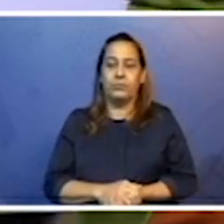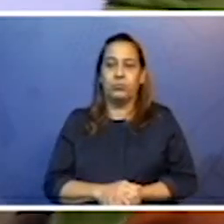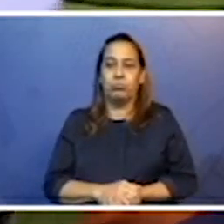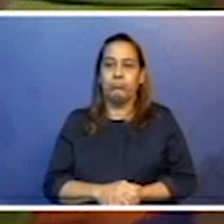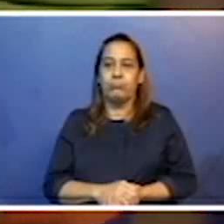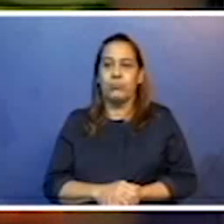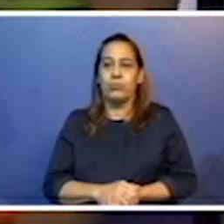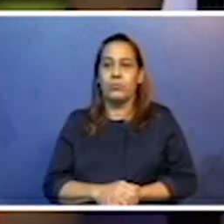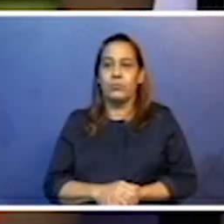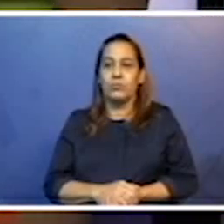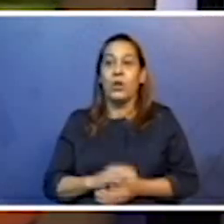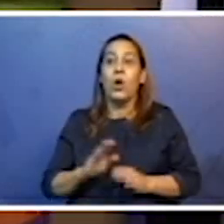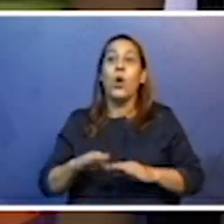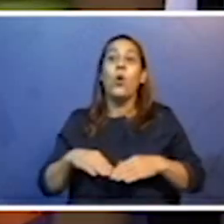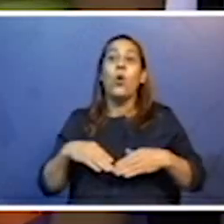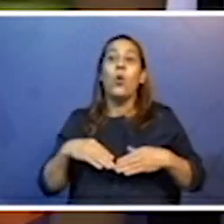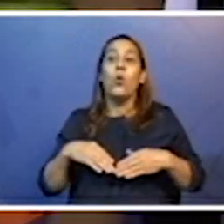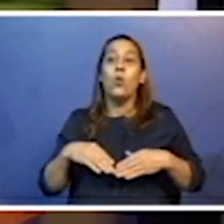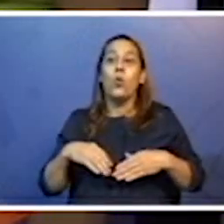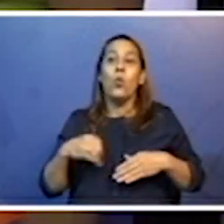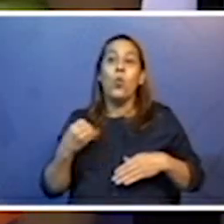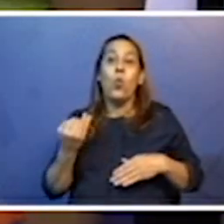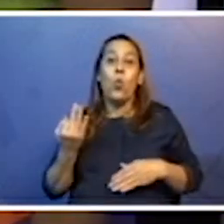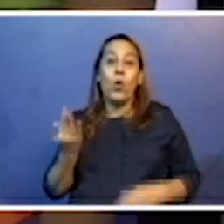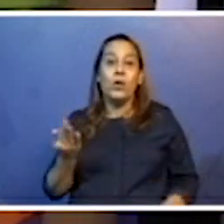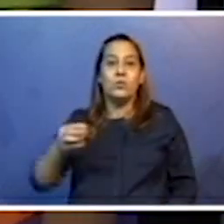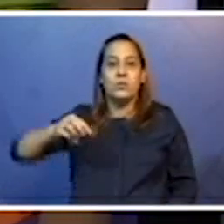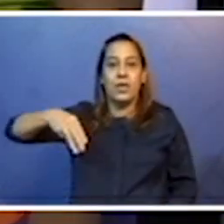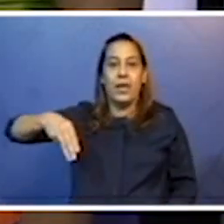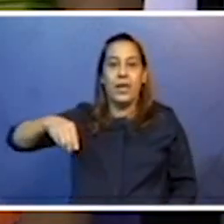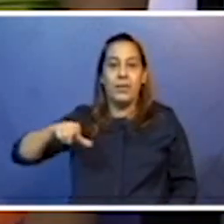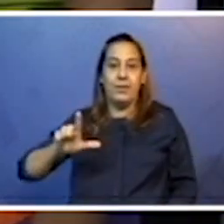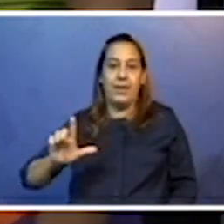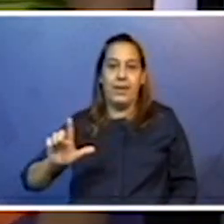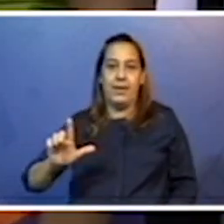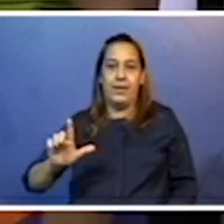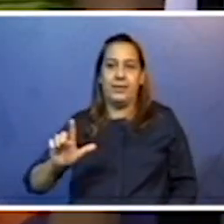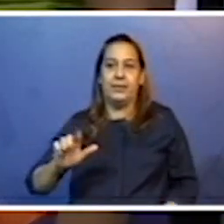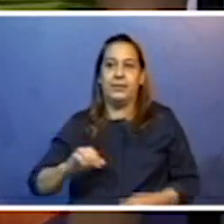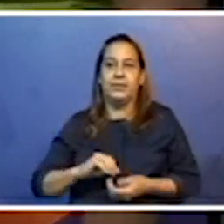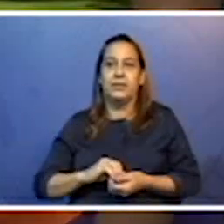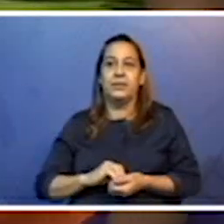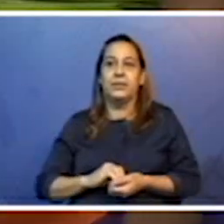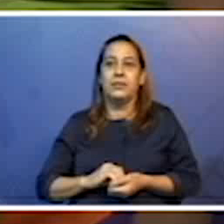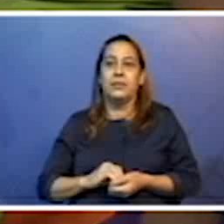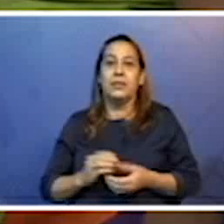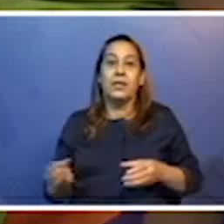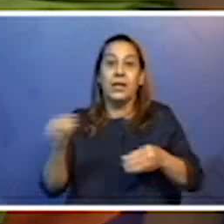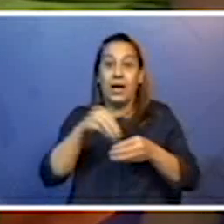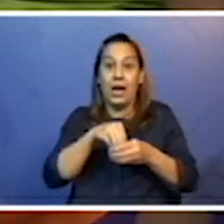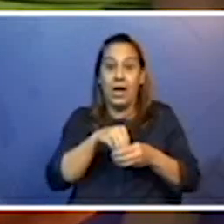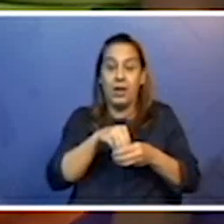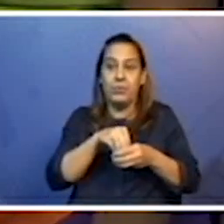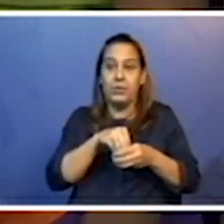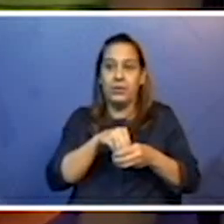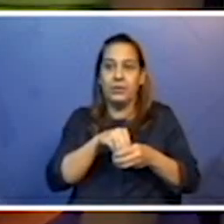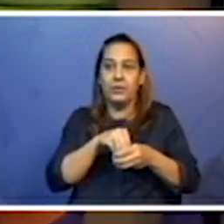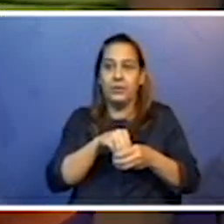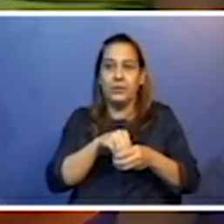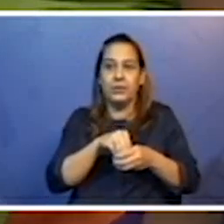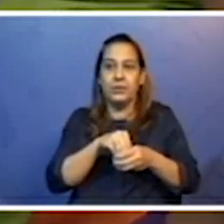2. Quantos mililitros cabem nele? Ó, ml, mililitros. É só eu seguir aqui, ó,